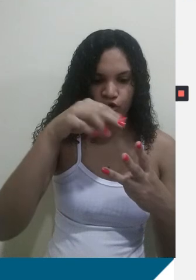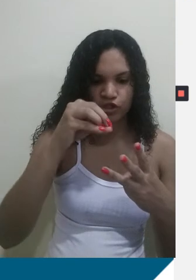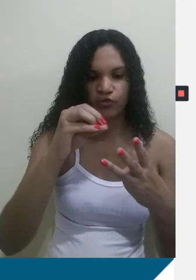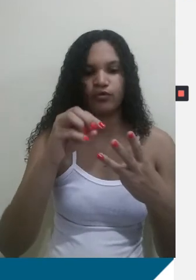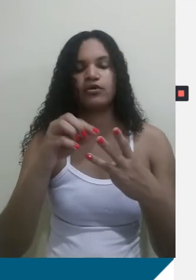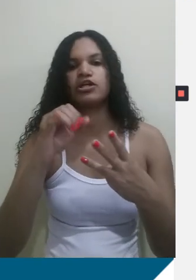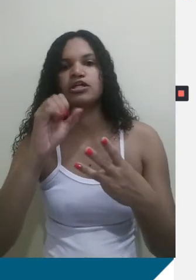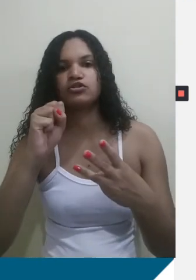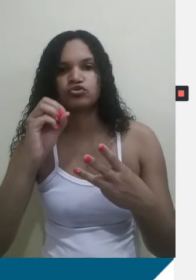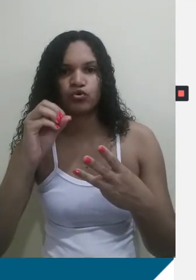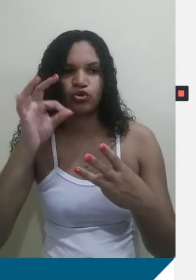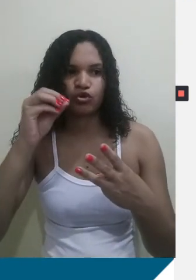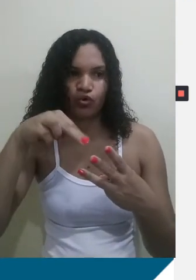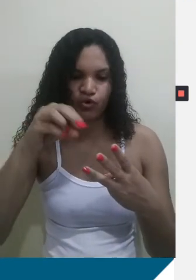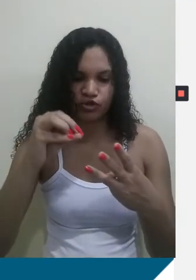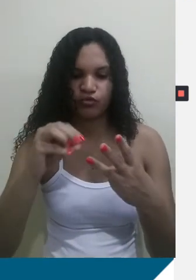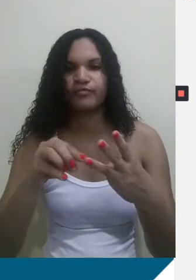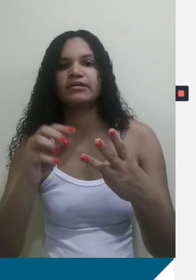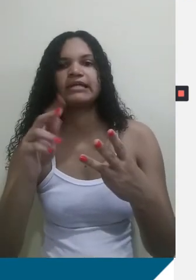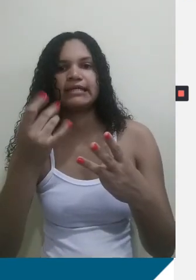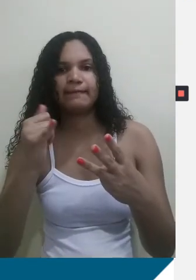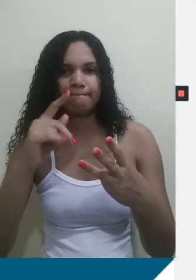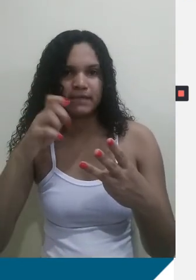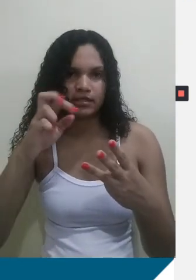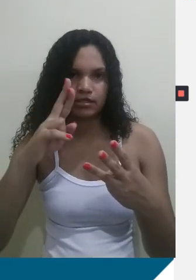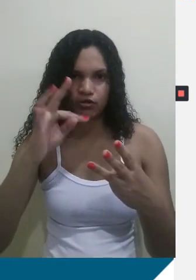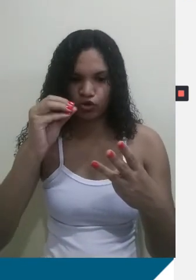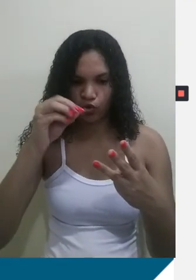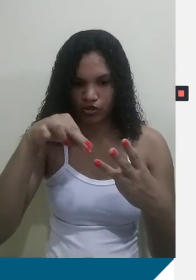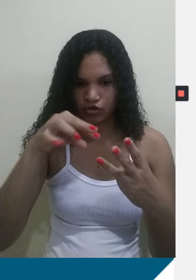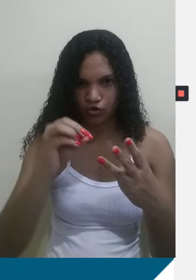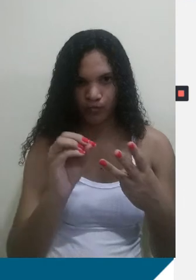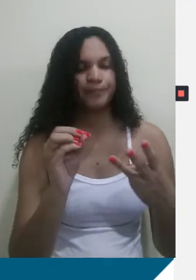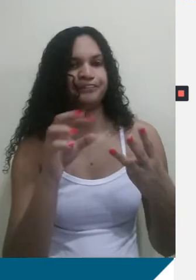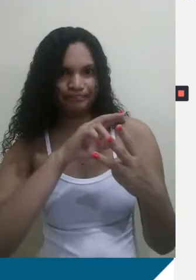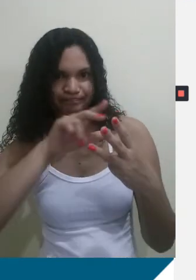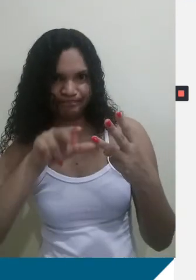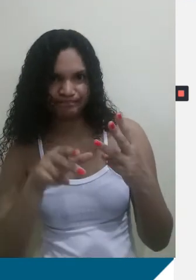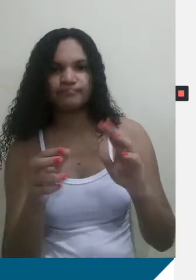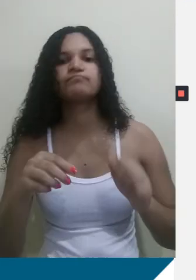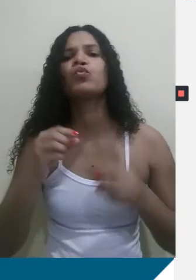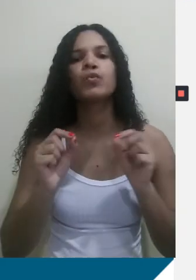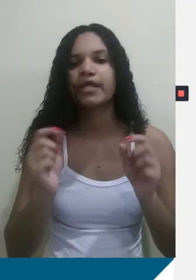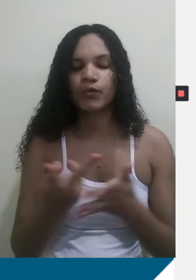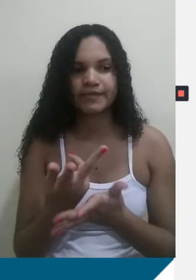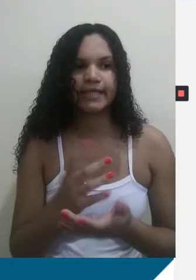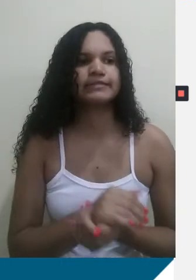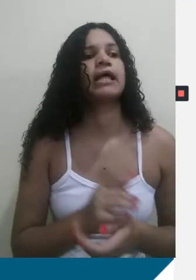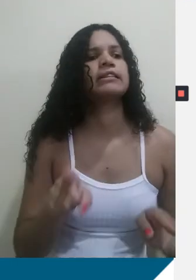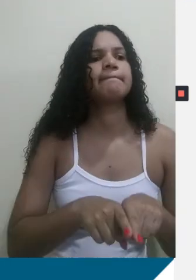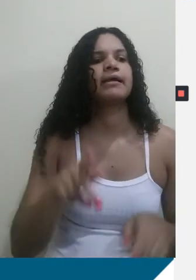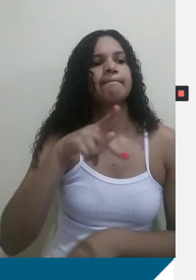os plasmodesmos têm a função de fazer a conexão celular, a troca, o intercâmbio de íons,